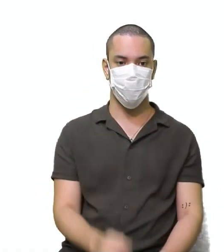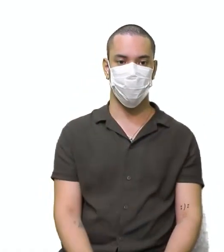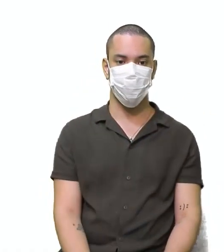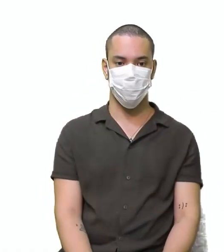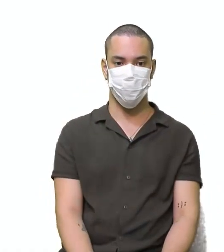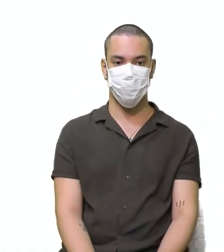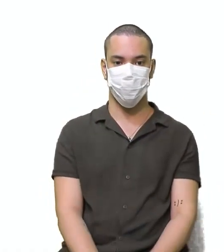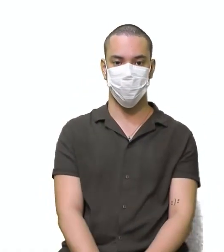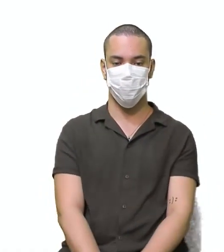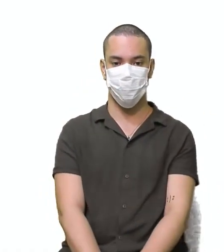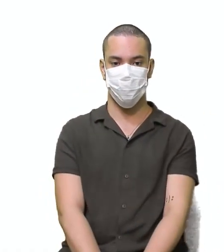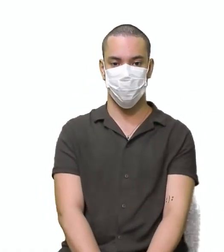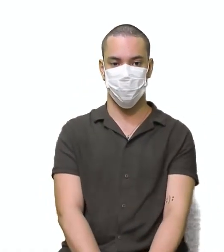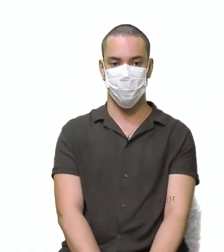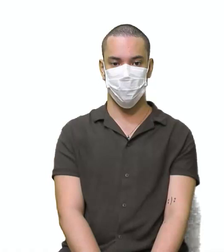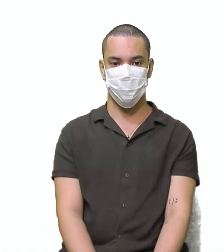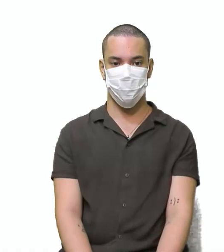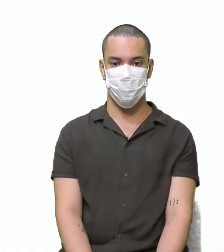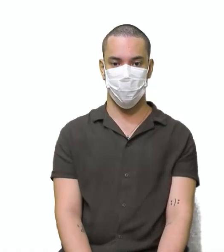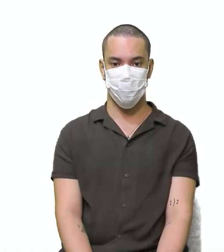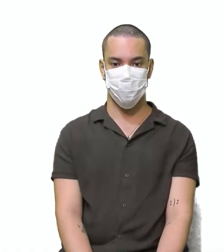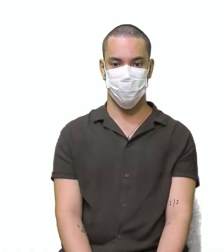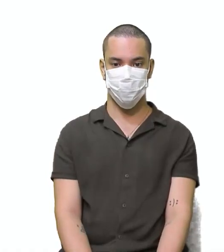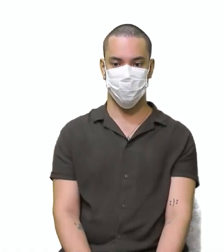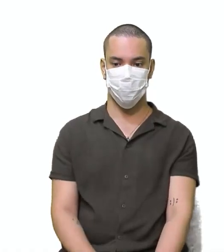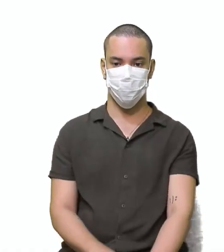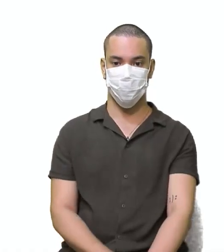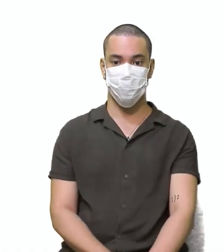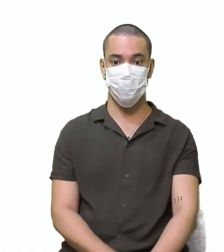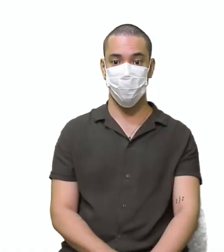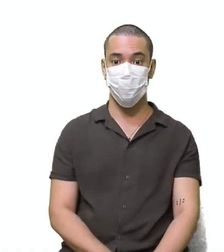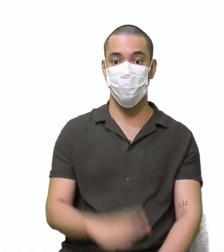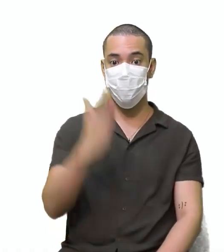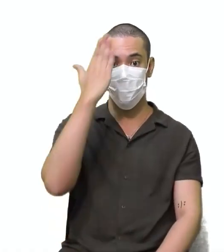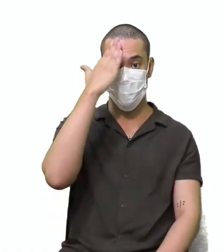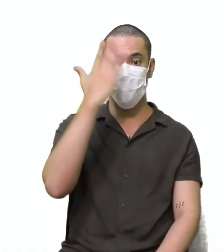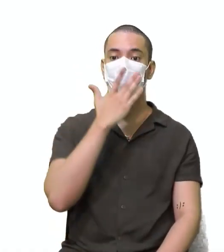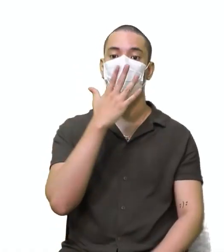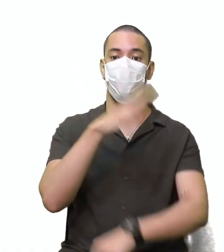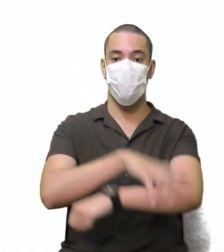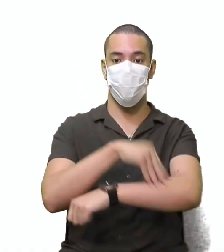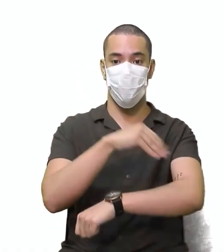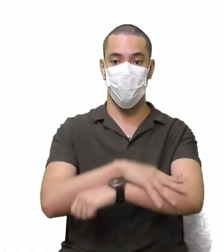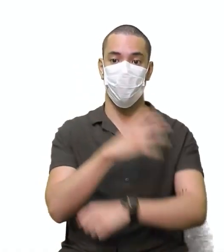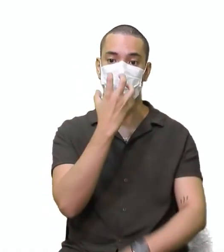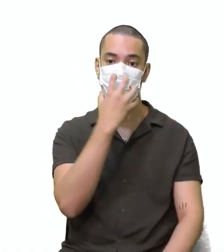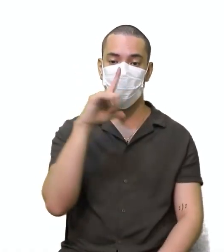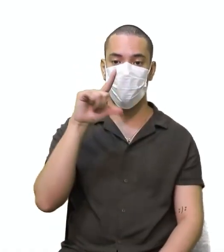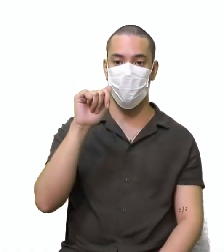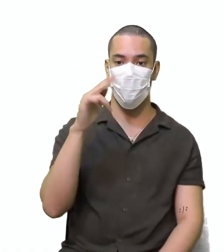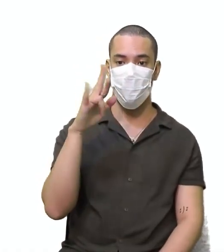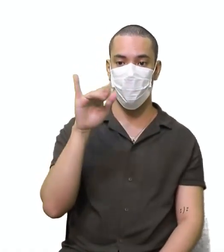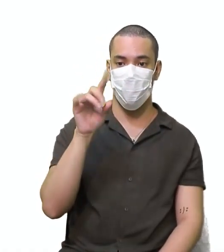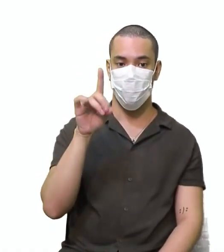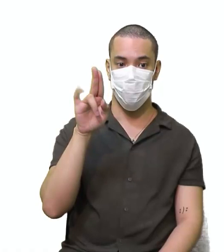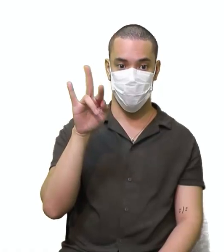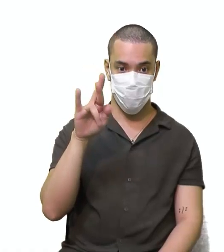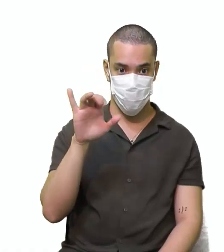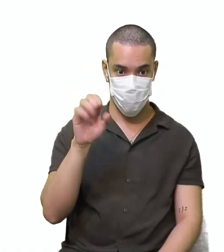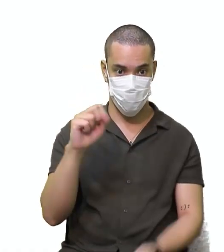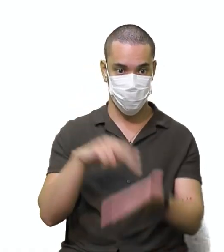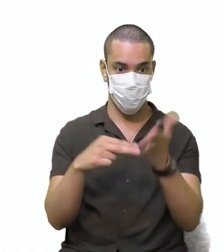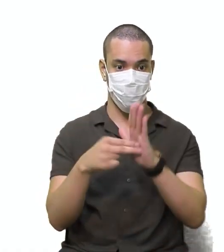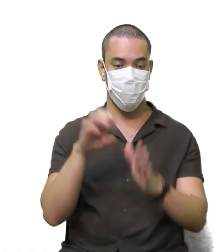lá. Vamos lá. Questão 2. Sabemos que a cor do pelo de labradores é um caso de epistasia. Esses